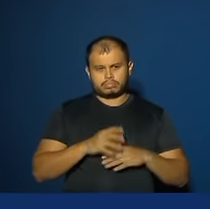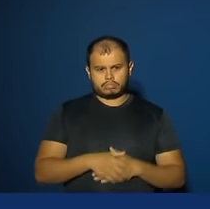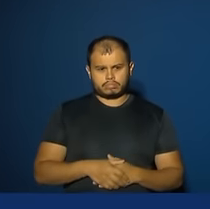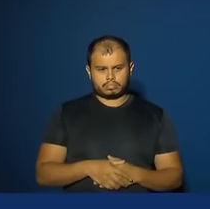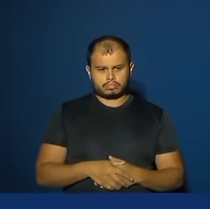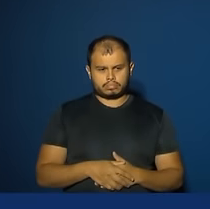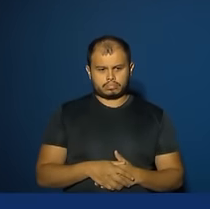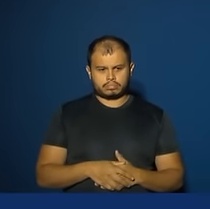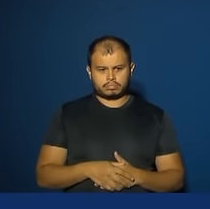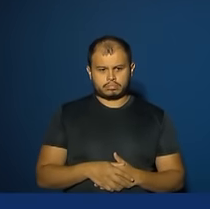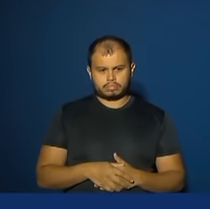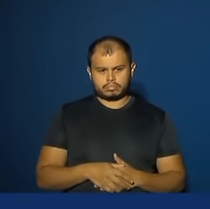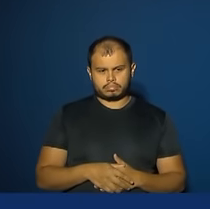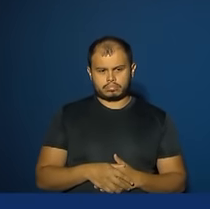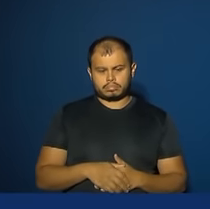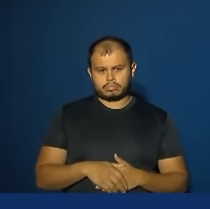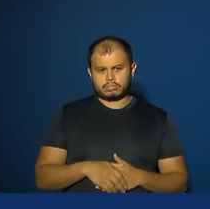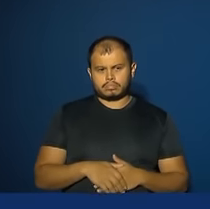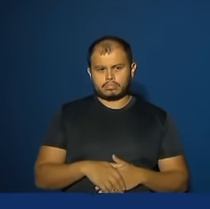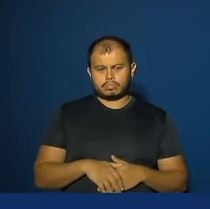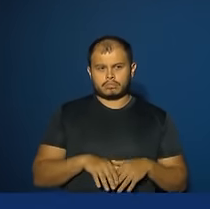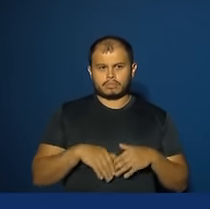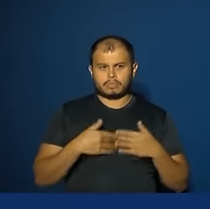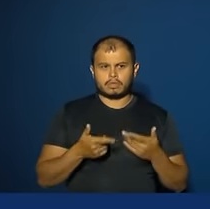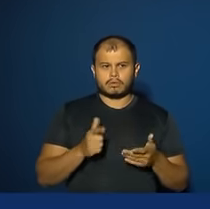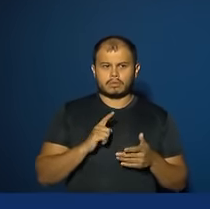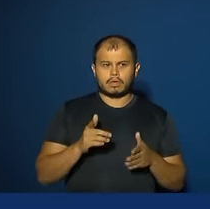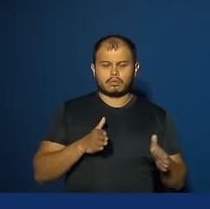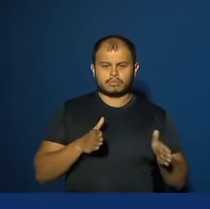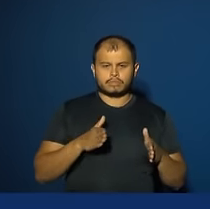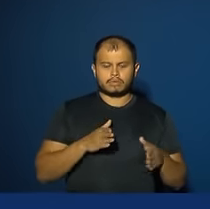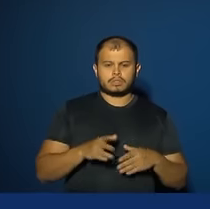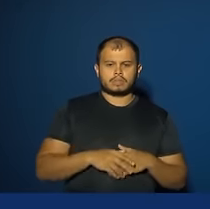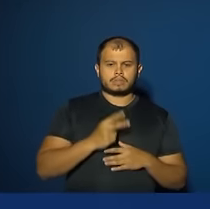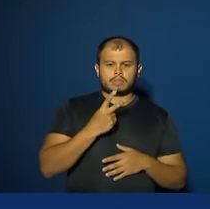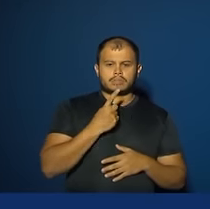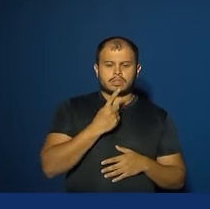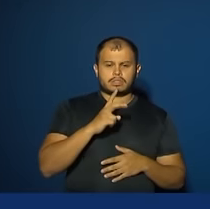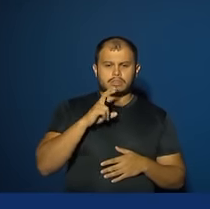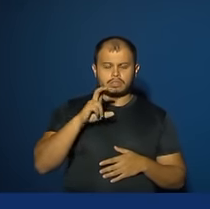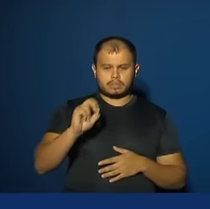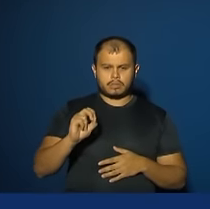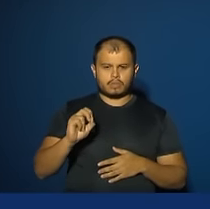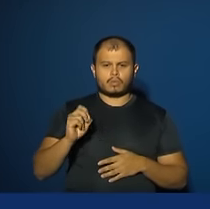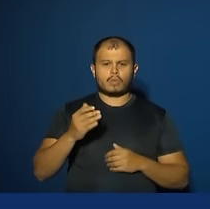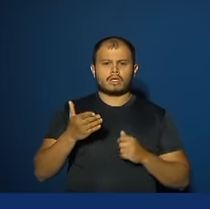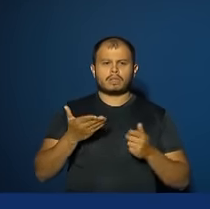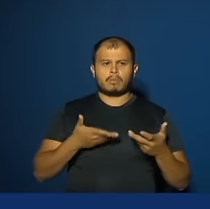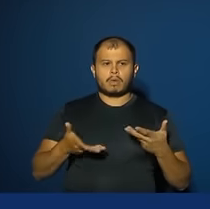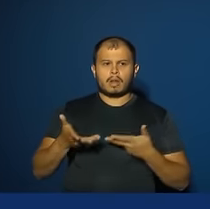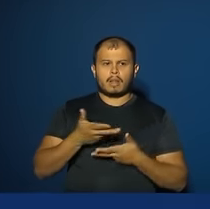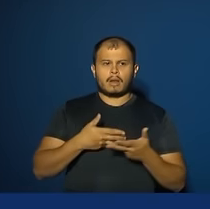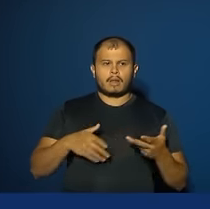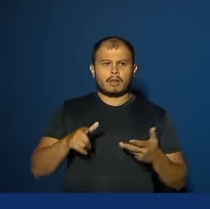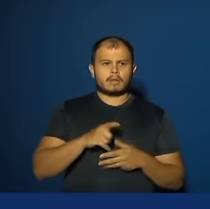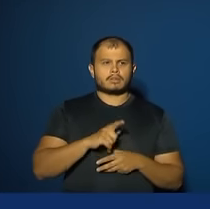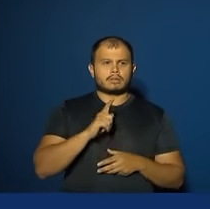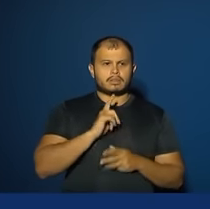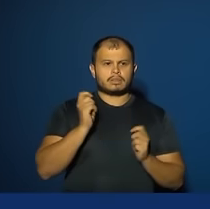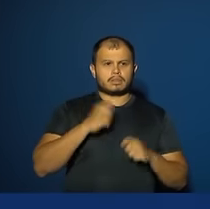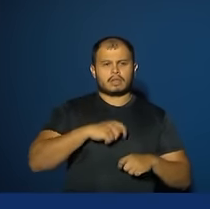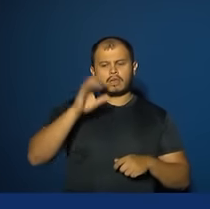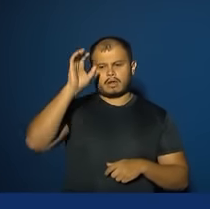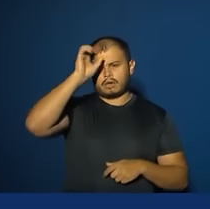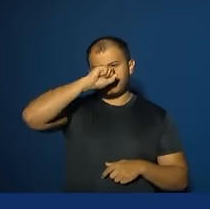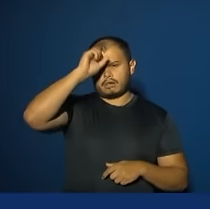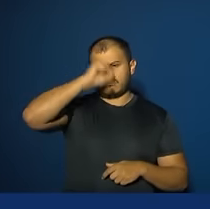Então, assim, para mim, um ciclo de 150 bases, indo de 25 a cada reunião, demora, dá para aprender